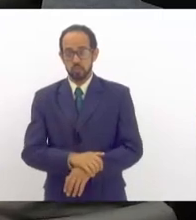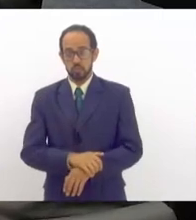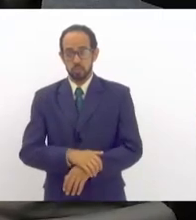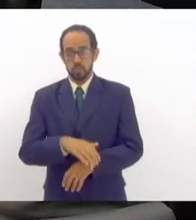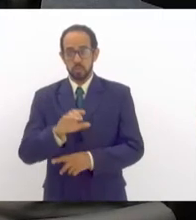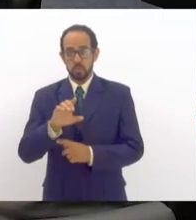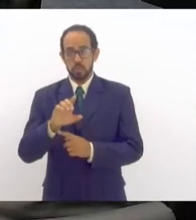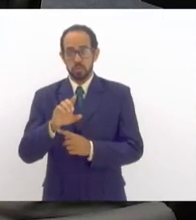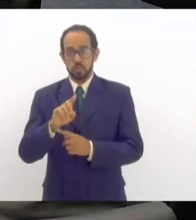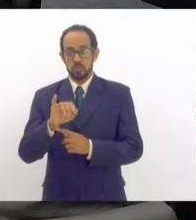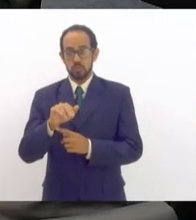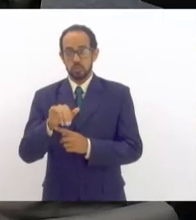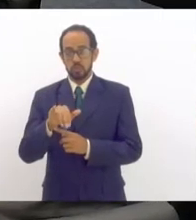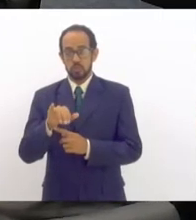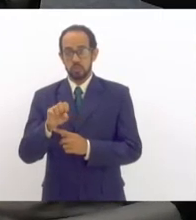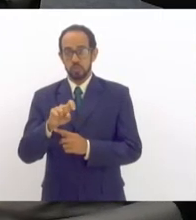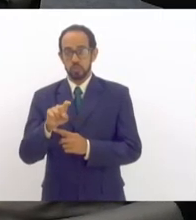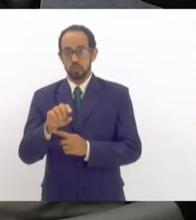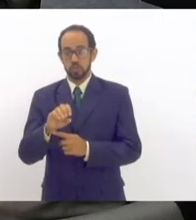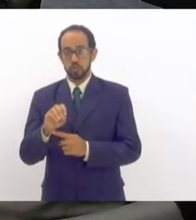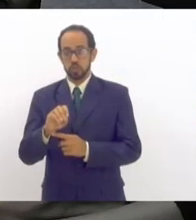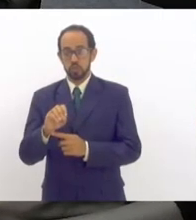Dionísio Lins